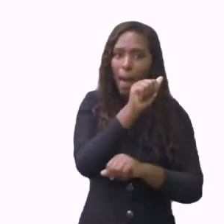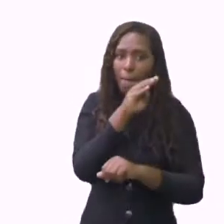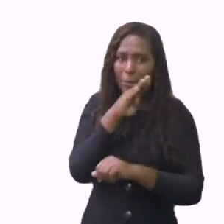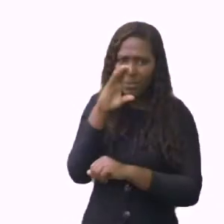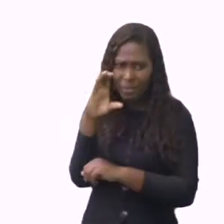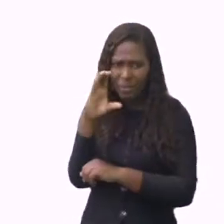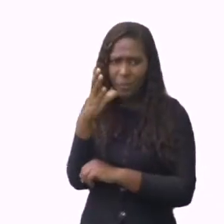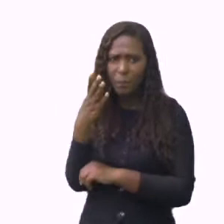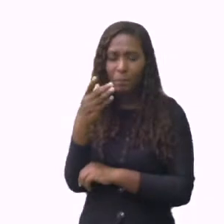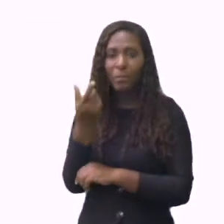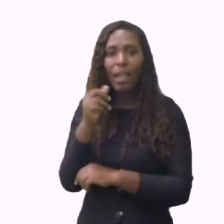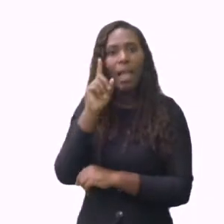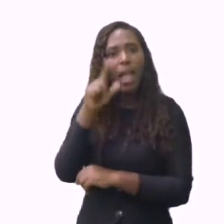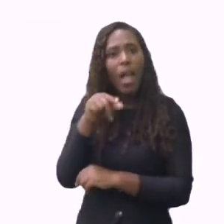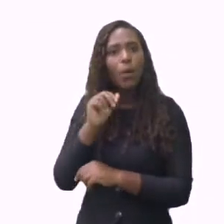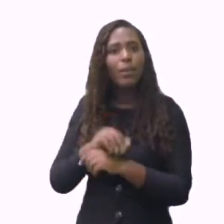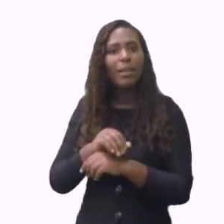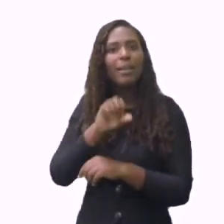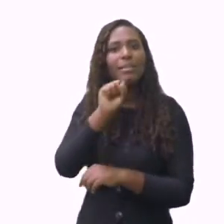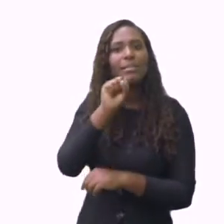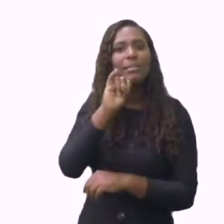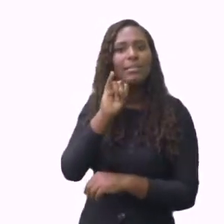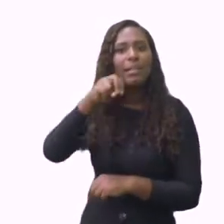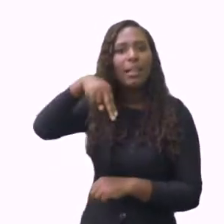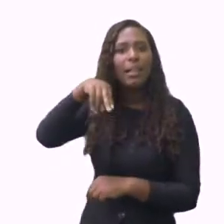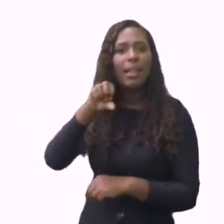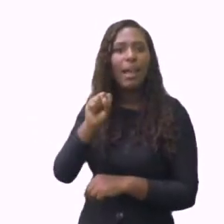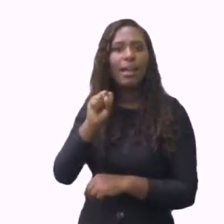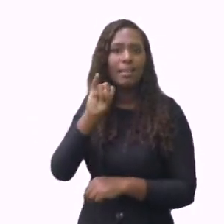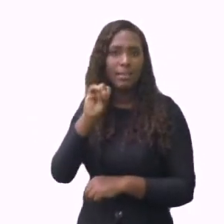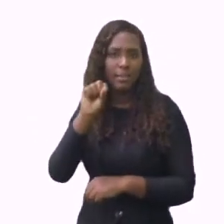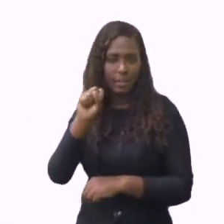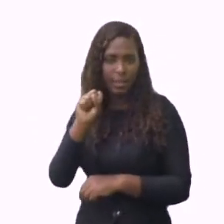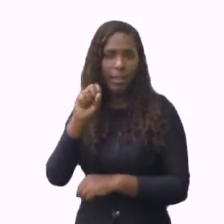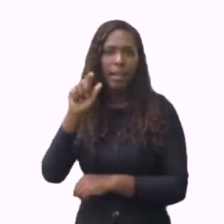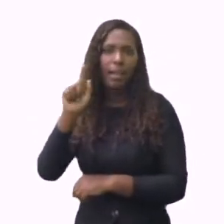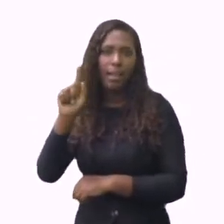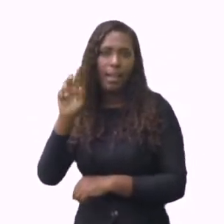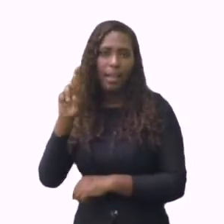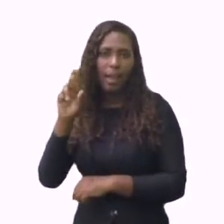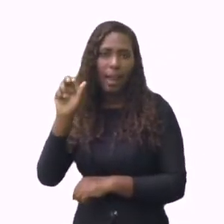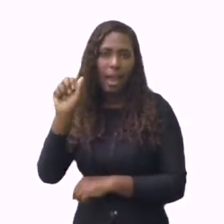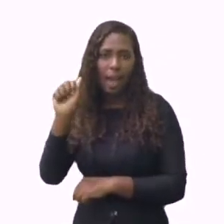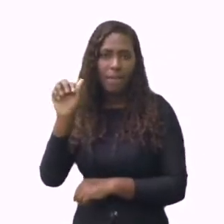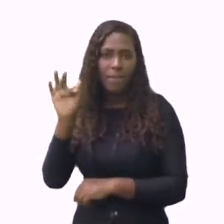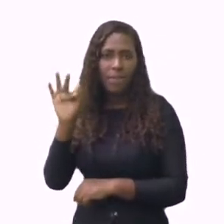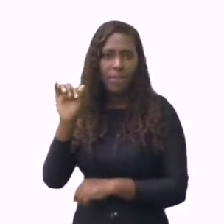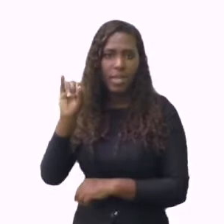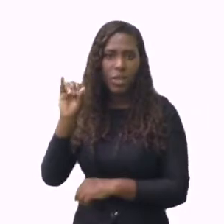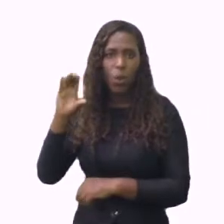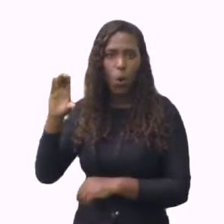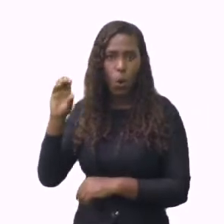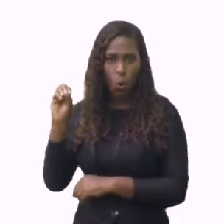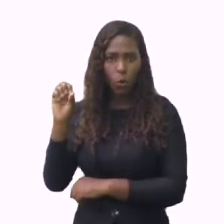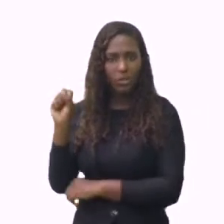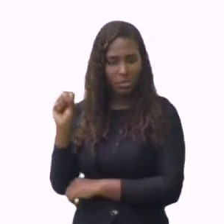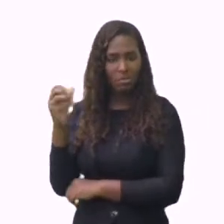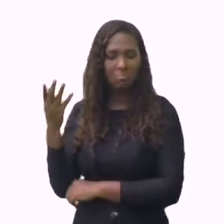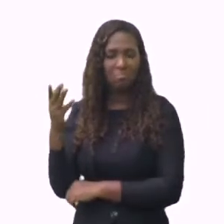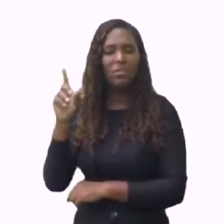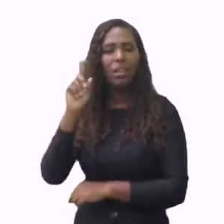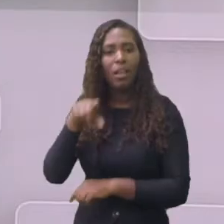gráficos e elas têm uma função para escrita e, além disso, elas têm